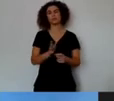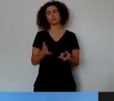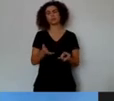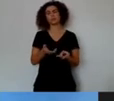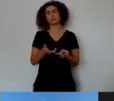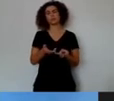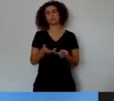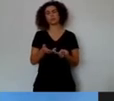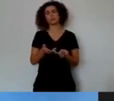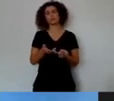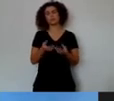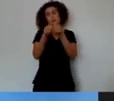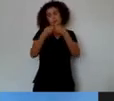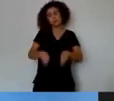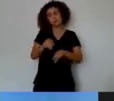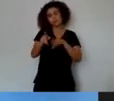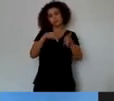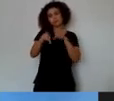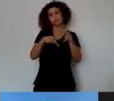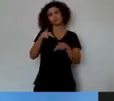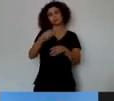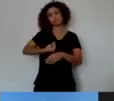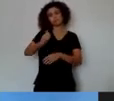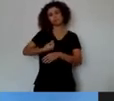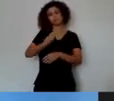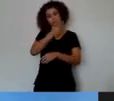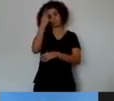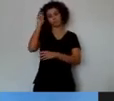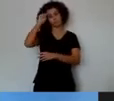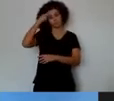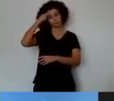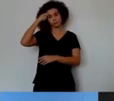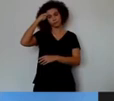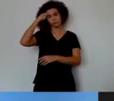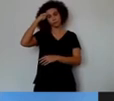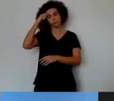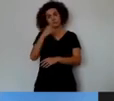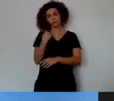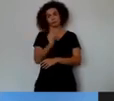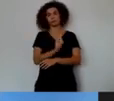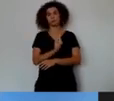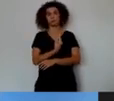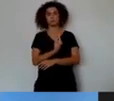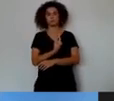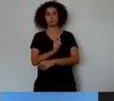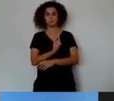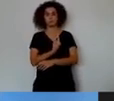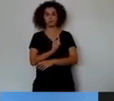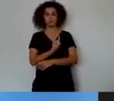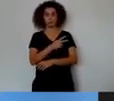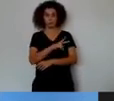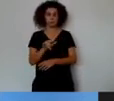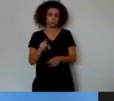assim prejudicando, inclusive, as condições concretas de vida, né? De pessoas negras, a gente vai espirrar na gente,